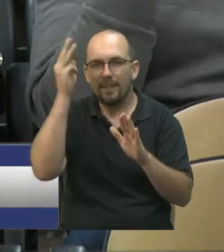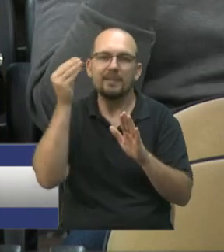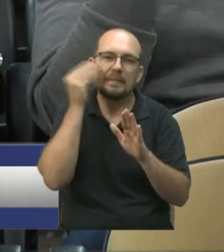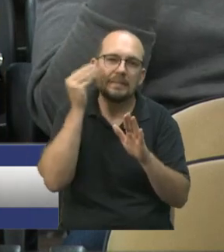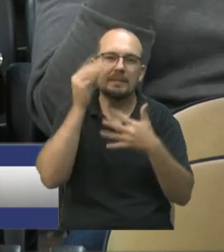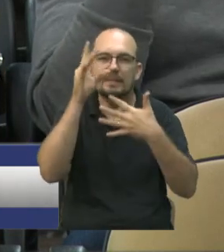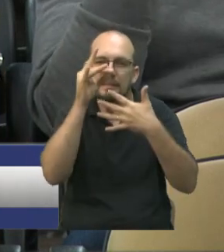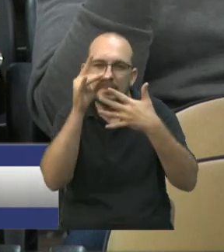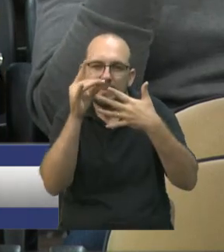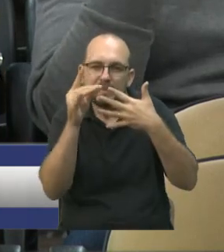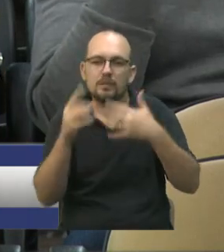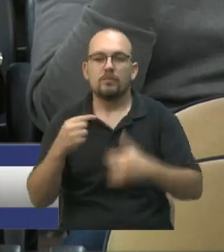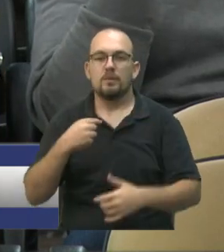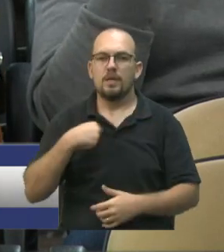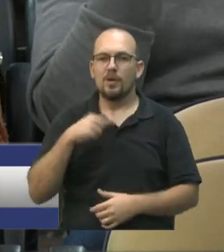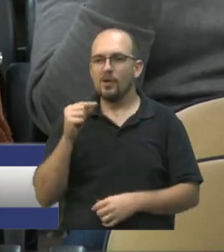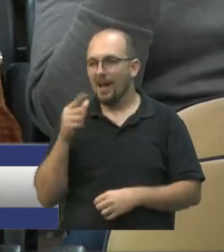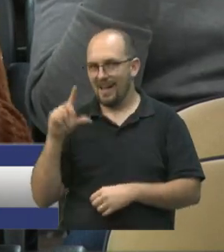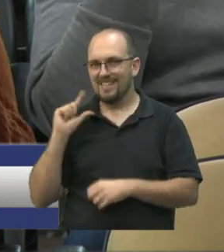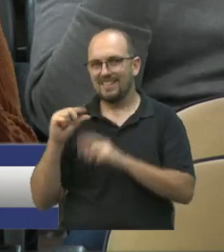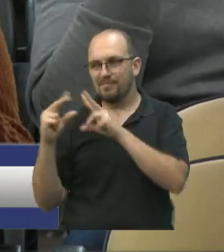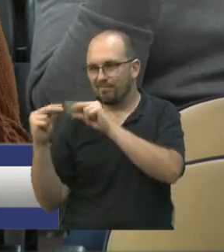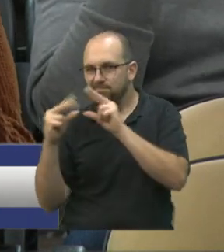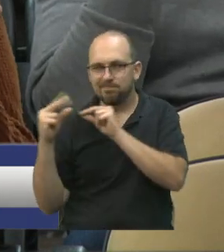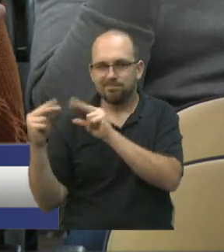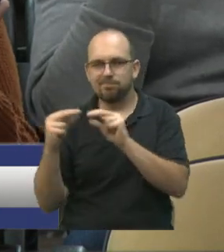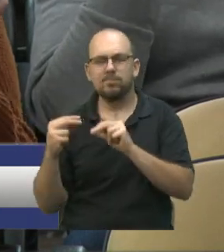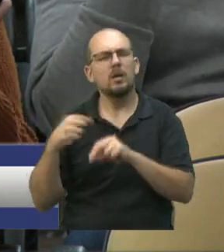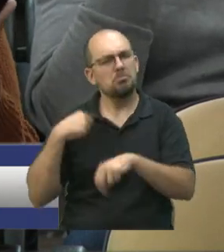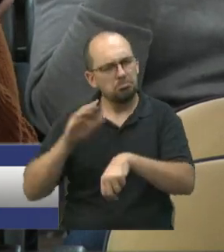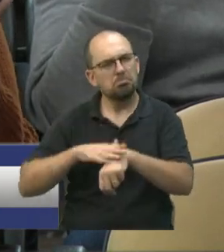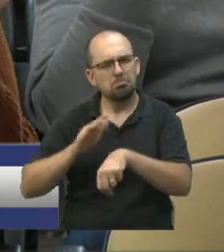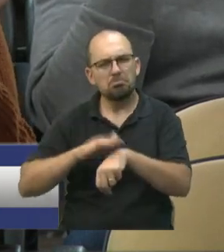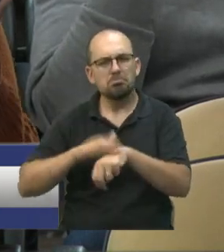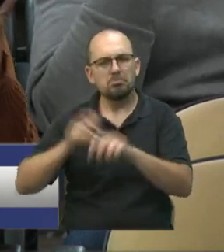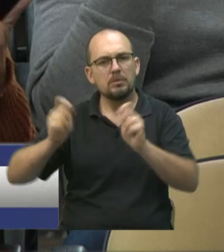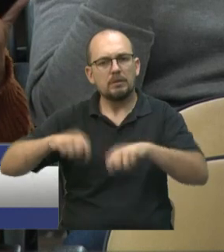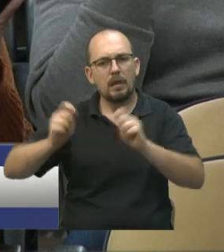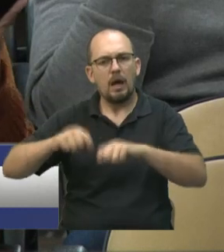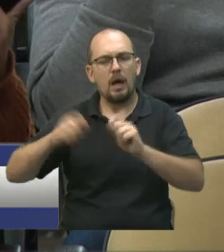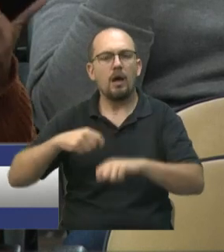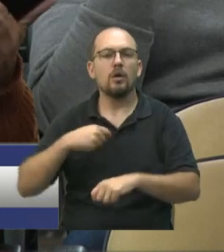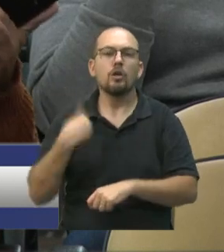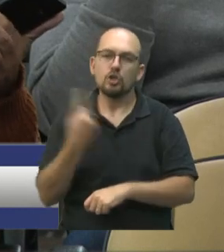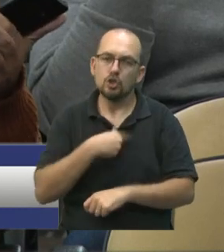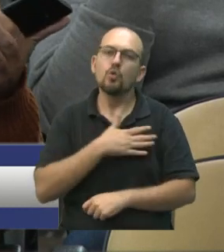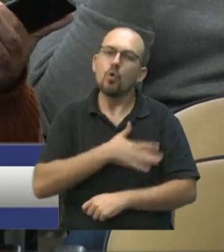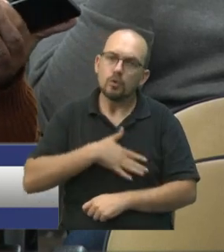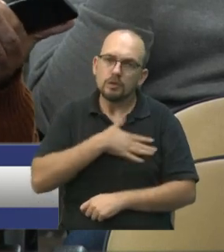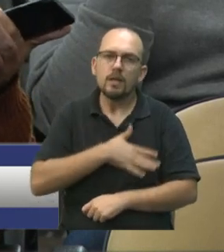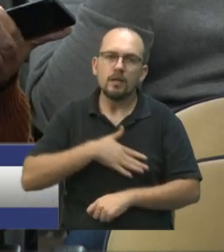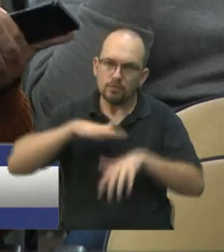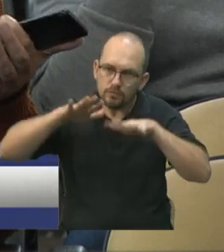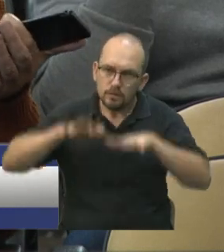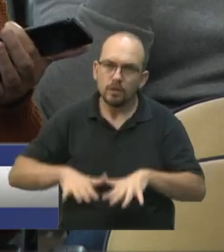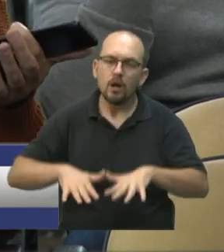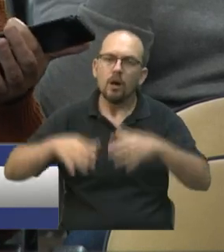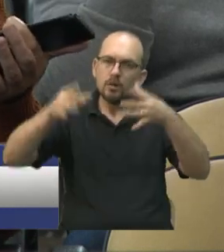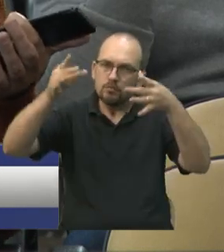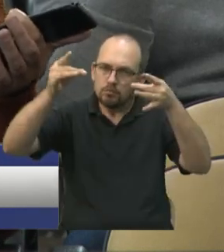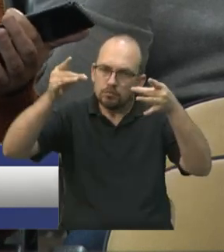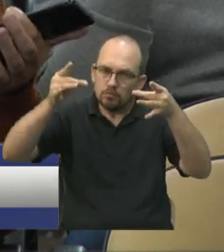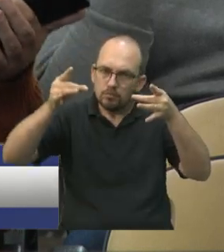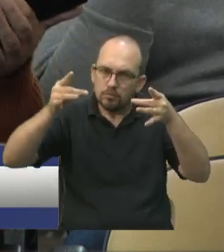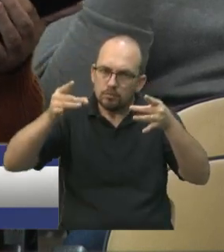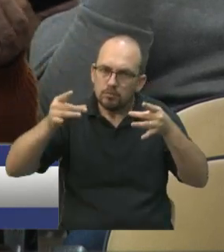Aqui a gente, inclusive, sussurrou aqui embaixo que a gente tem tempo, que a gente gostaria mesmo que isso fosse